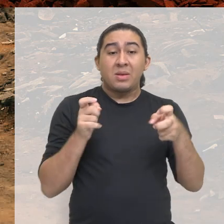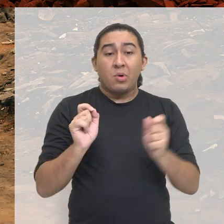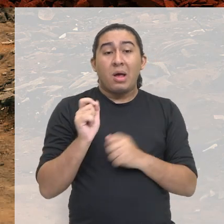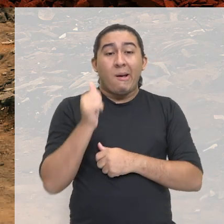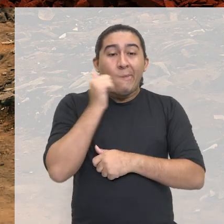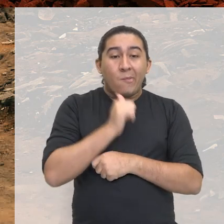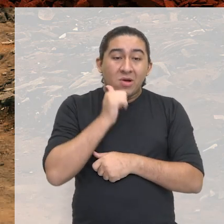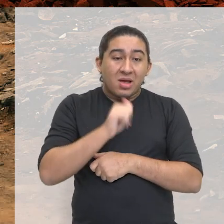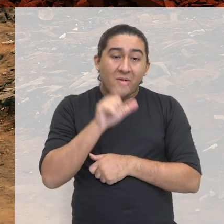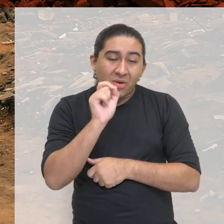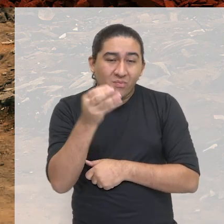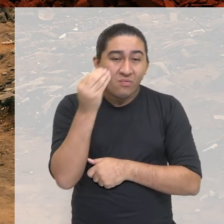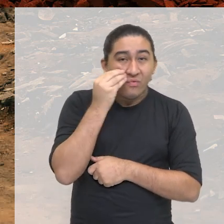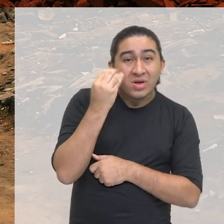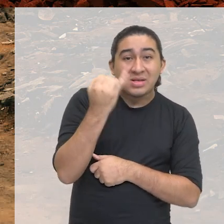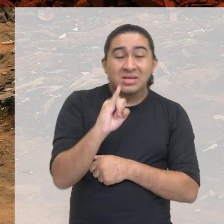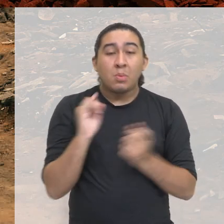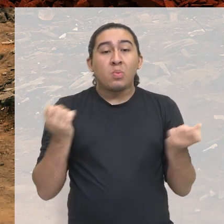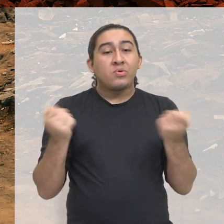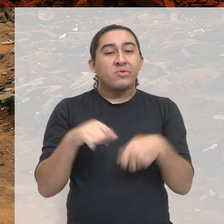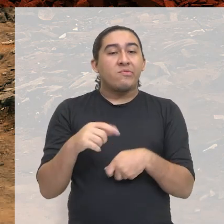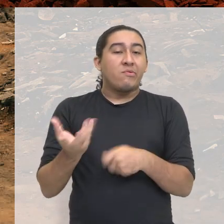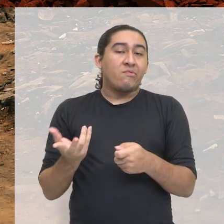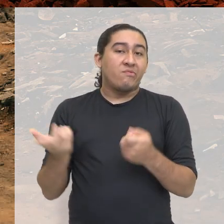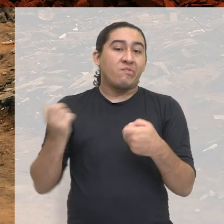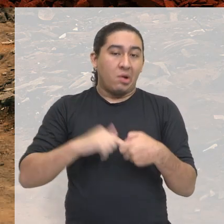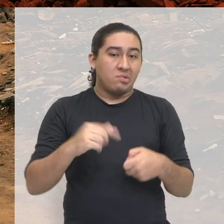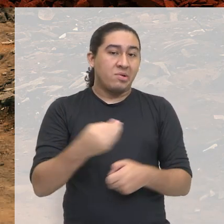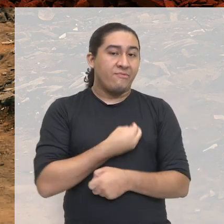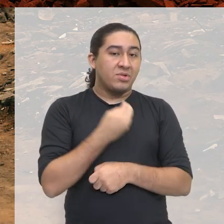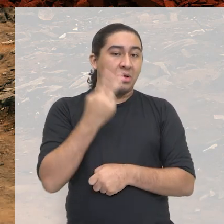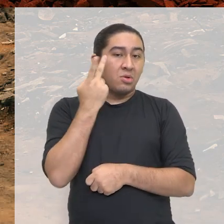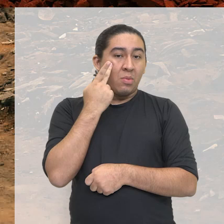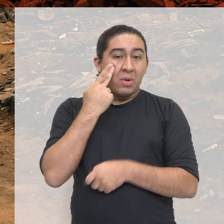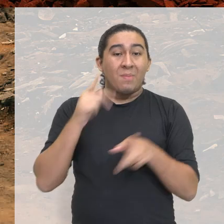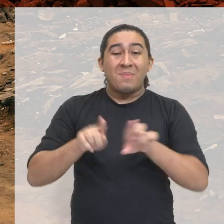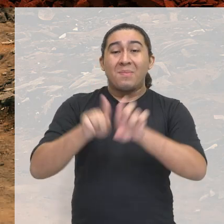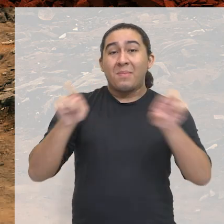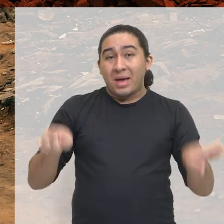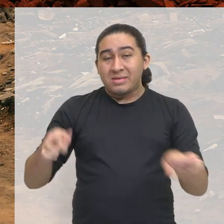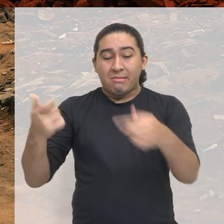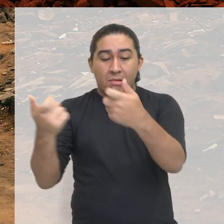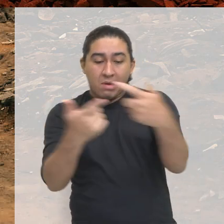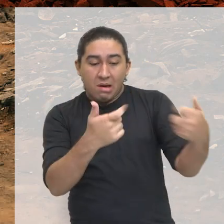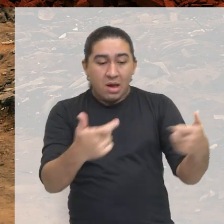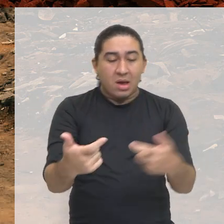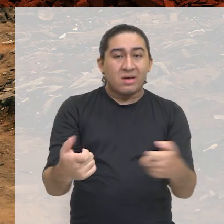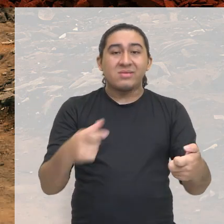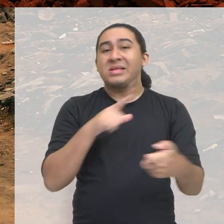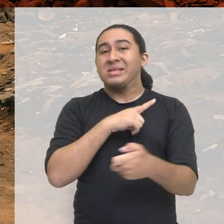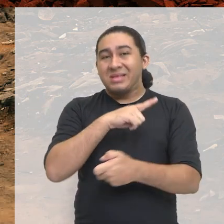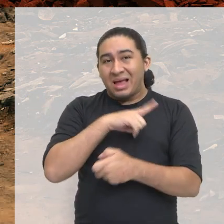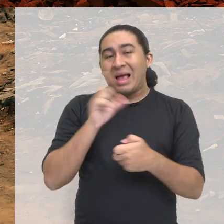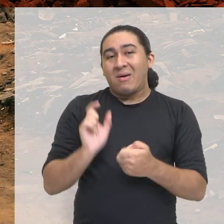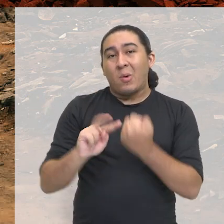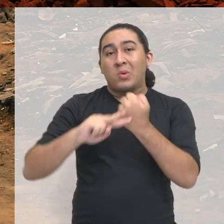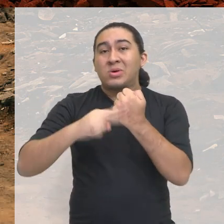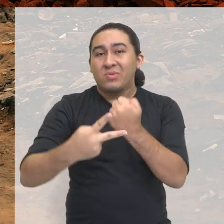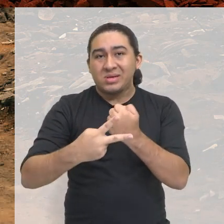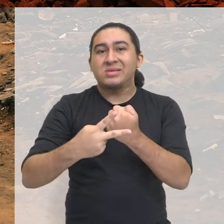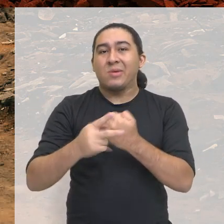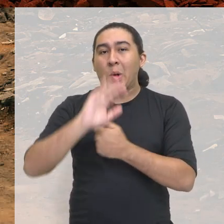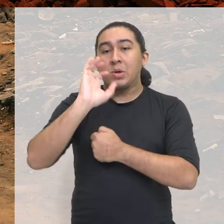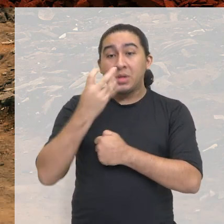está tentando voltar à normalidade. Mas a guerra, ela tem os seus impactos e suas